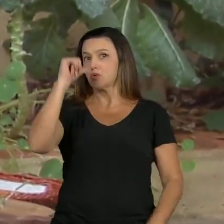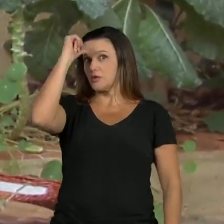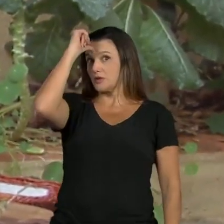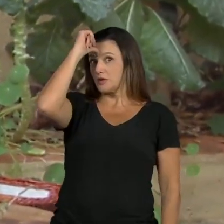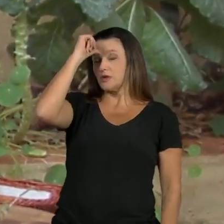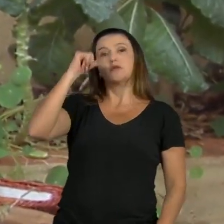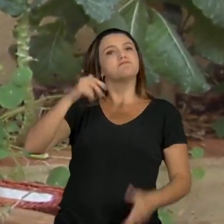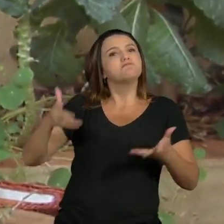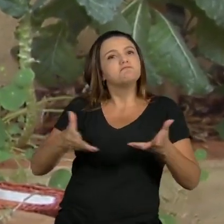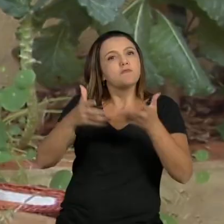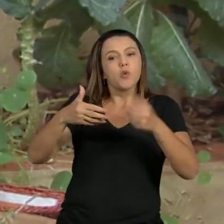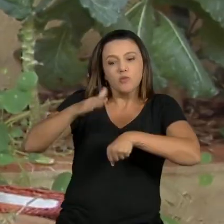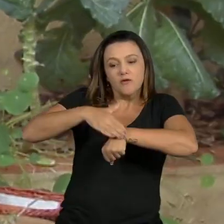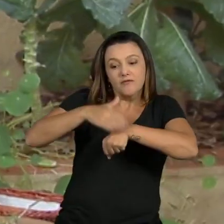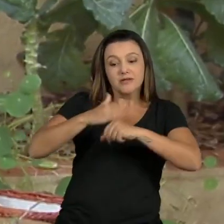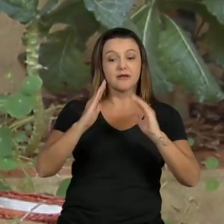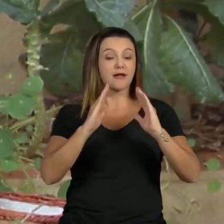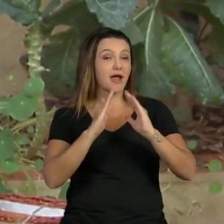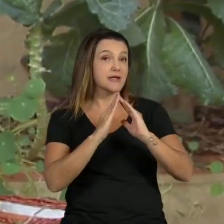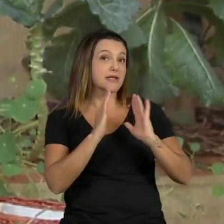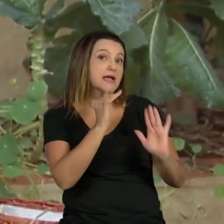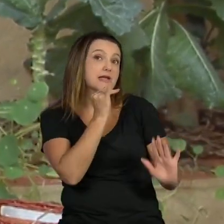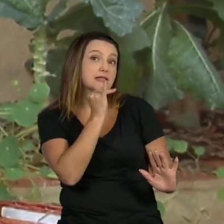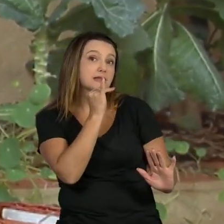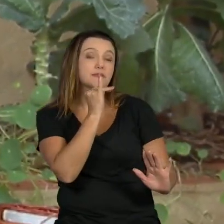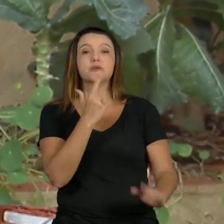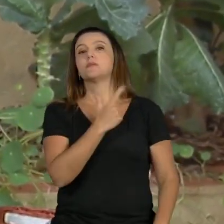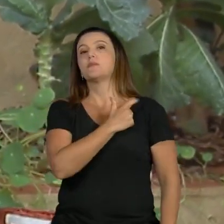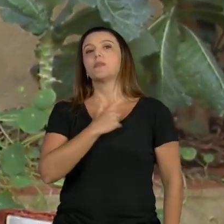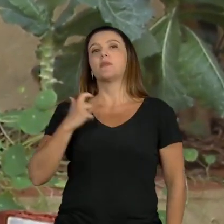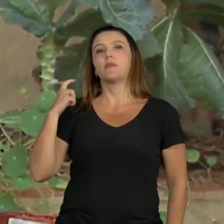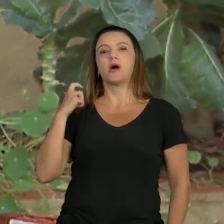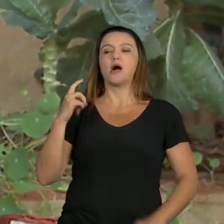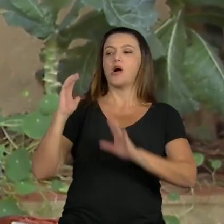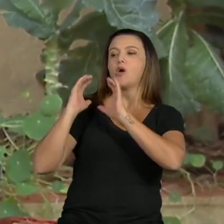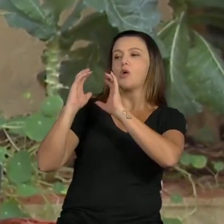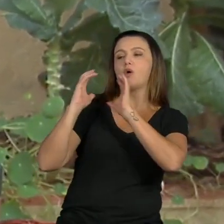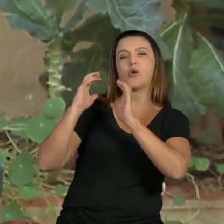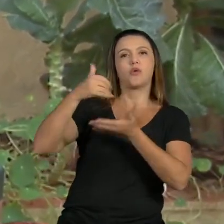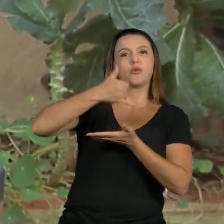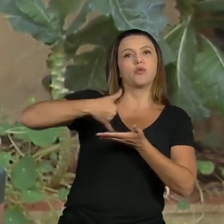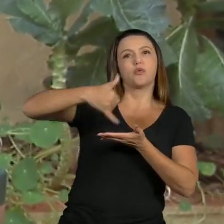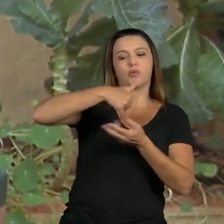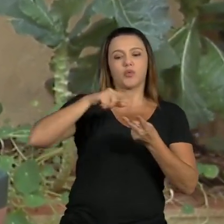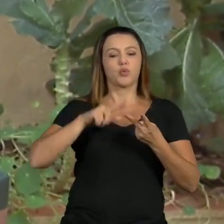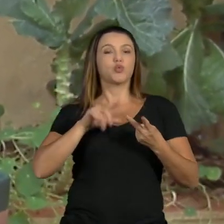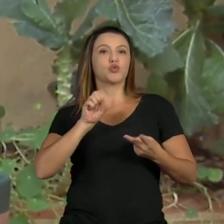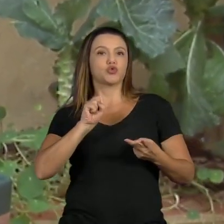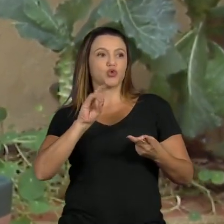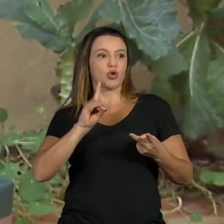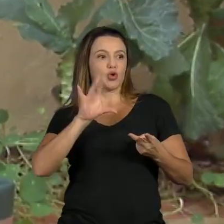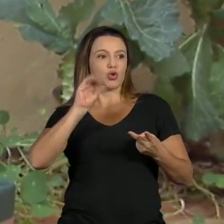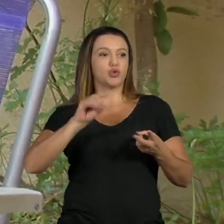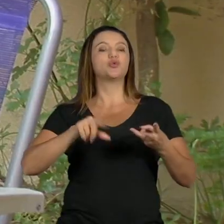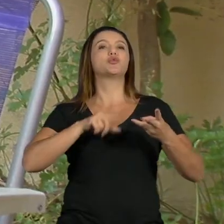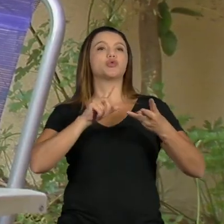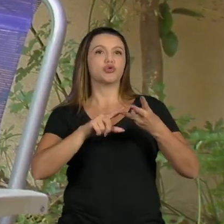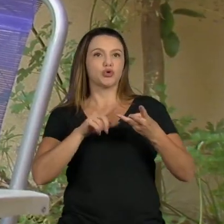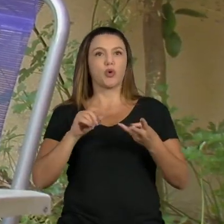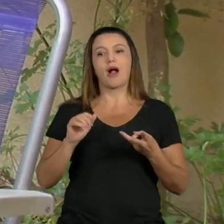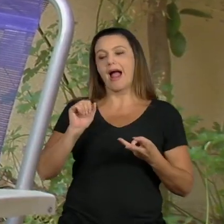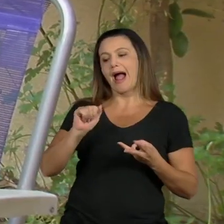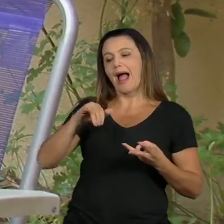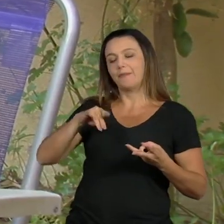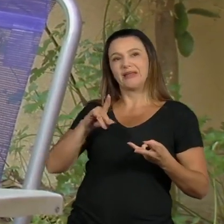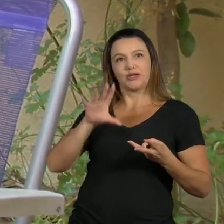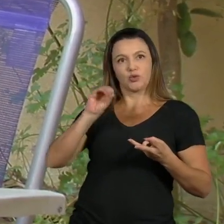em casa, como o desodorante, à base de óleo de coco, bicarbonato de sódio, amido de milho e gotas de